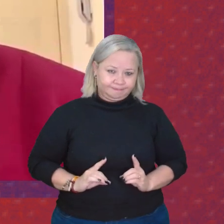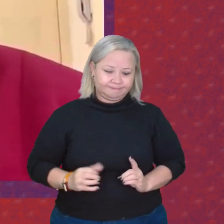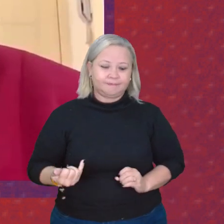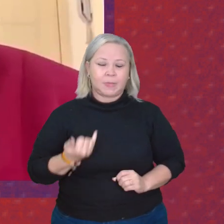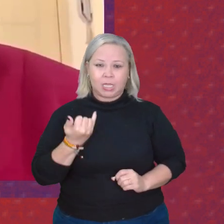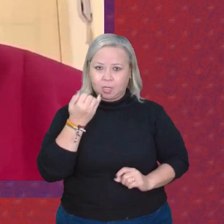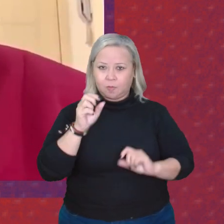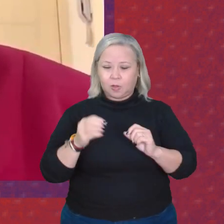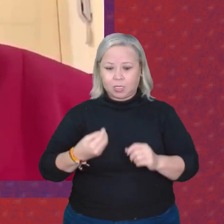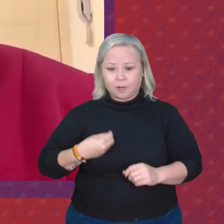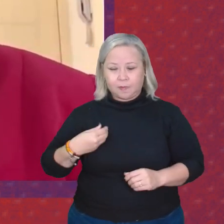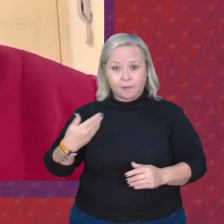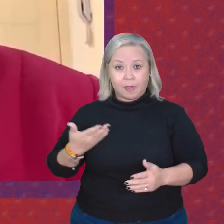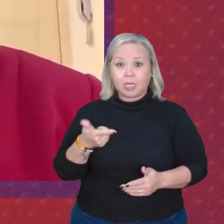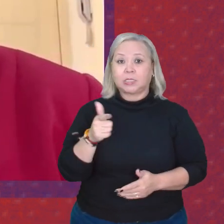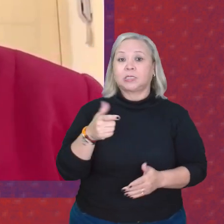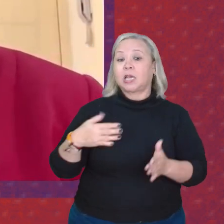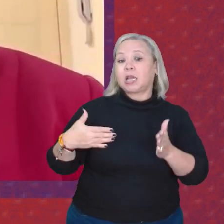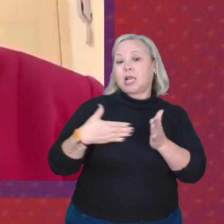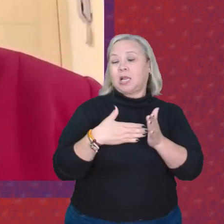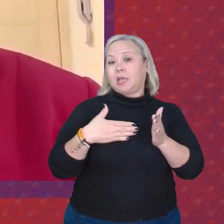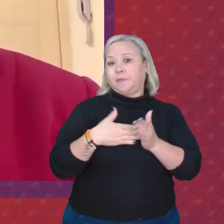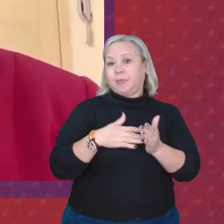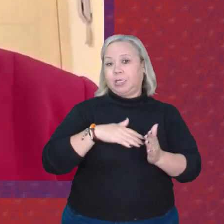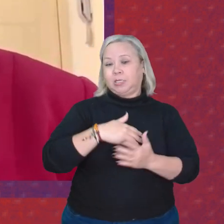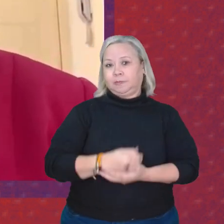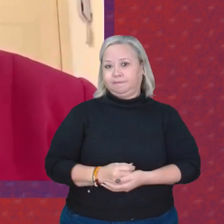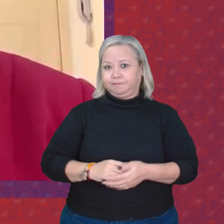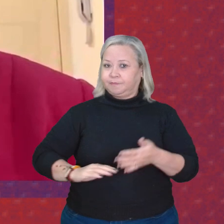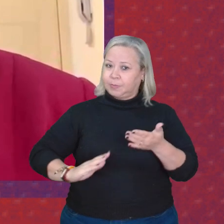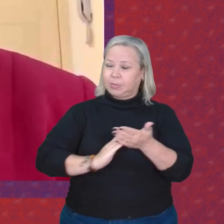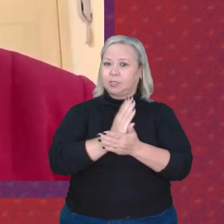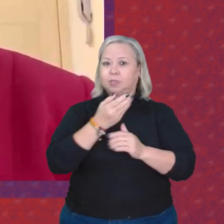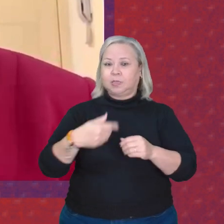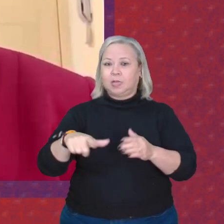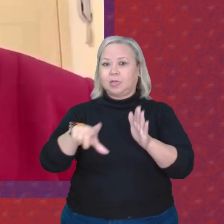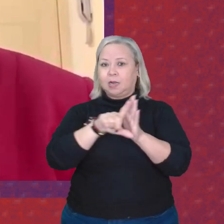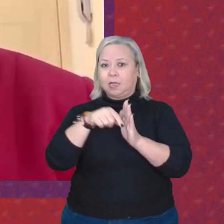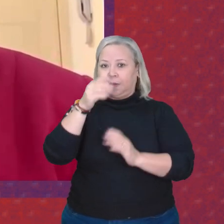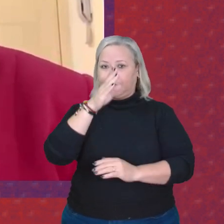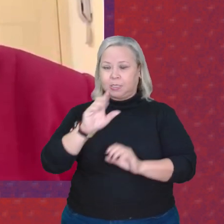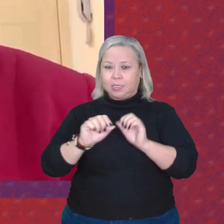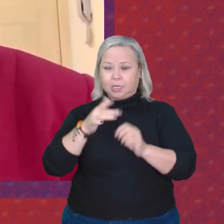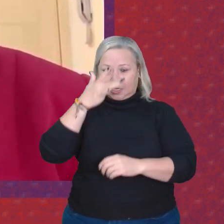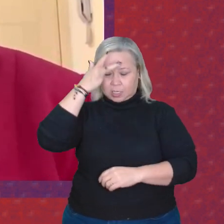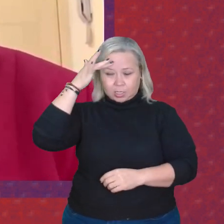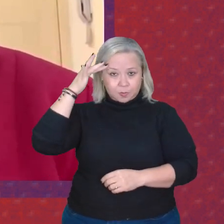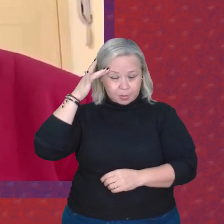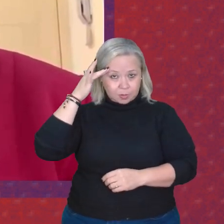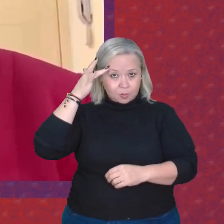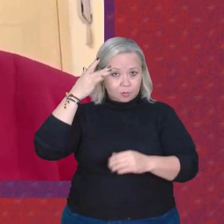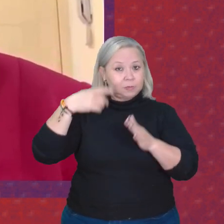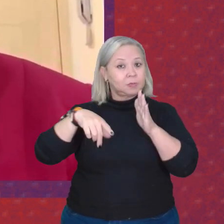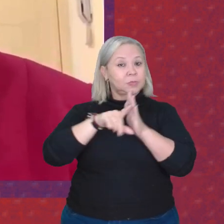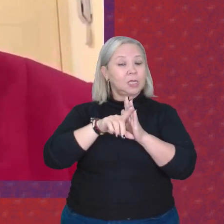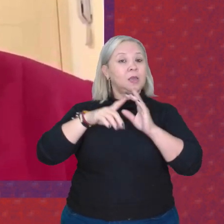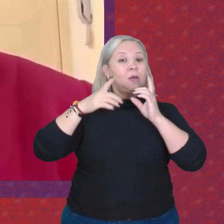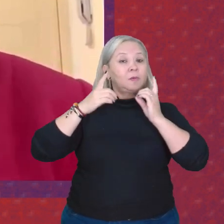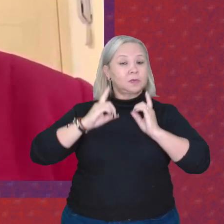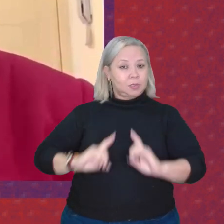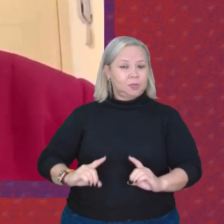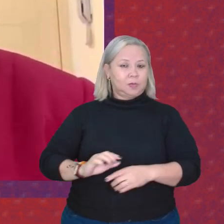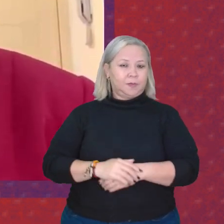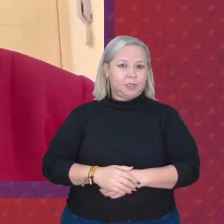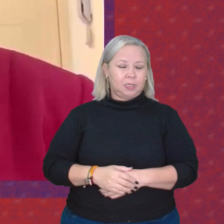Importante, o Viver Sem Limites, né? E sancionado a Lei Brasileira de Inclusão de Pessoas com Deficiência. Destacamos, por fim,